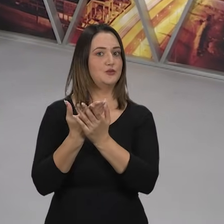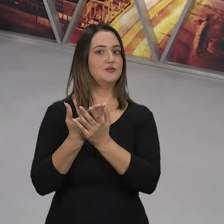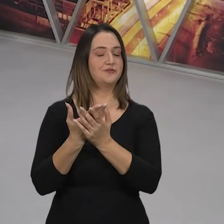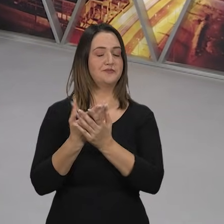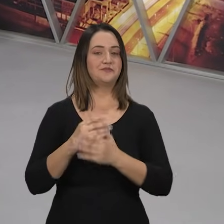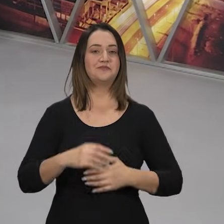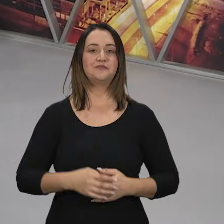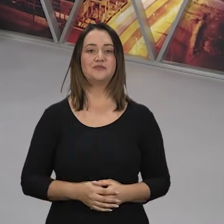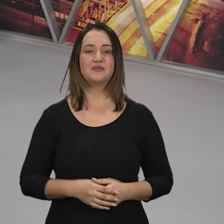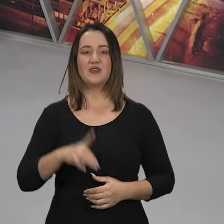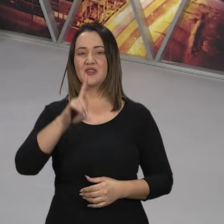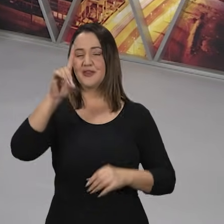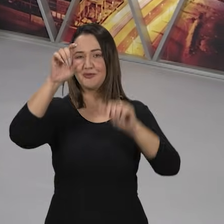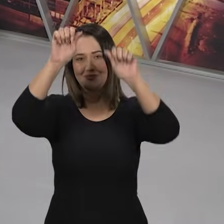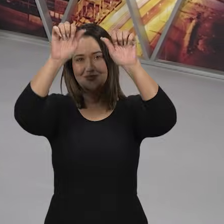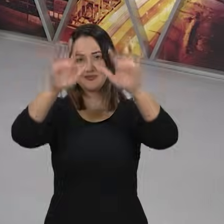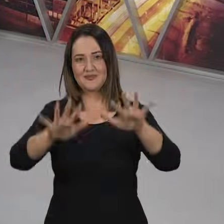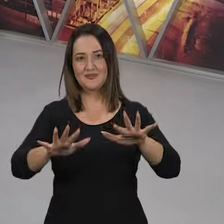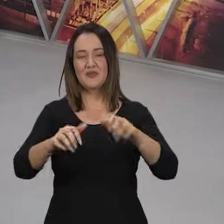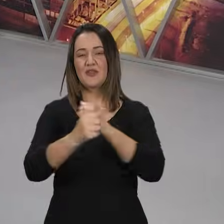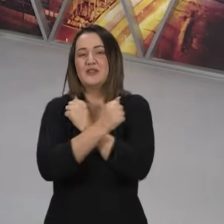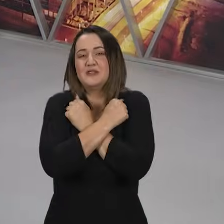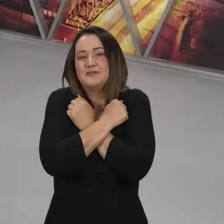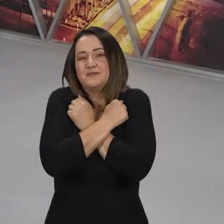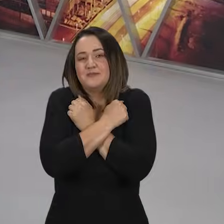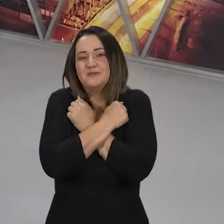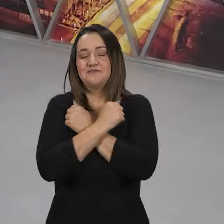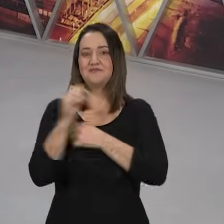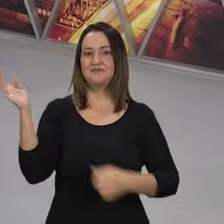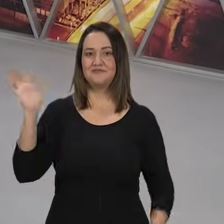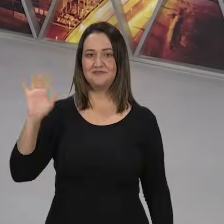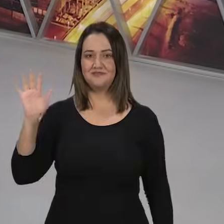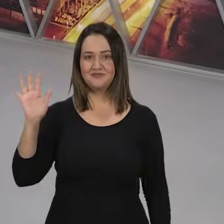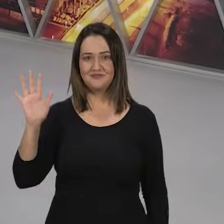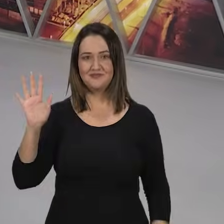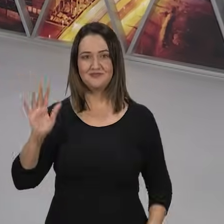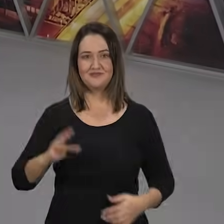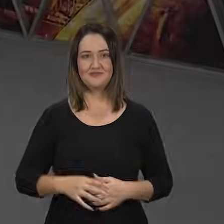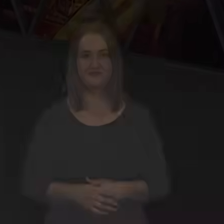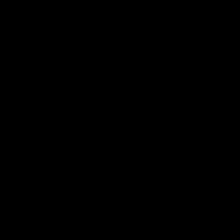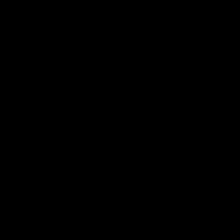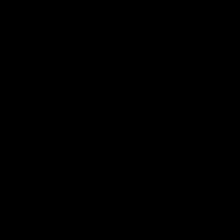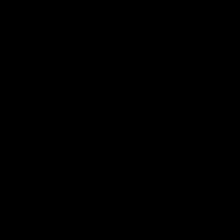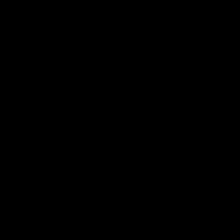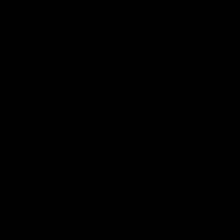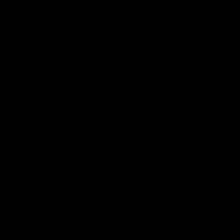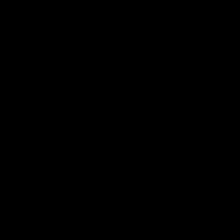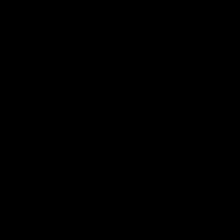continuar esse assunto tão impressionante. Deus te abençoe, forte abraço e até lá.